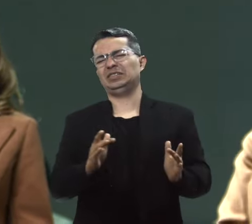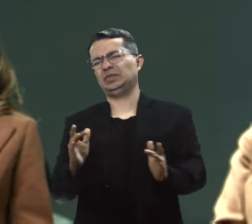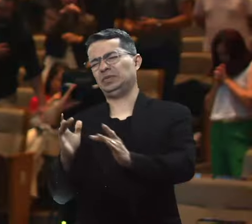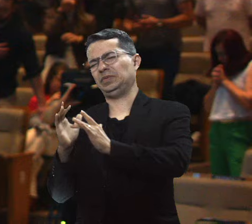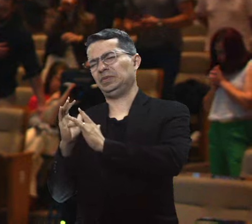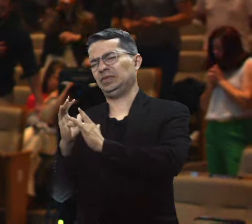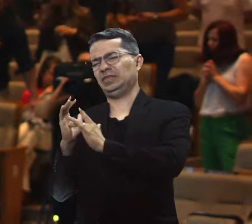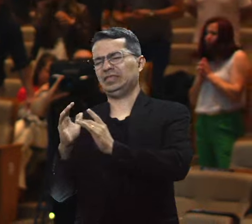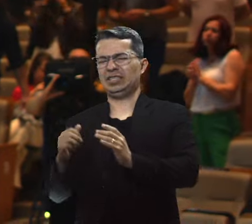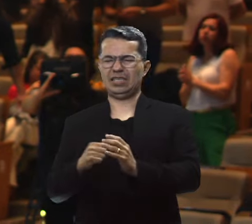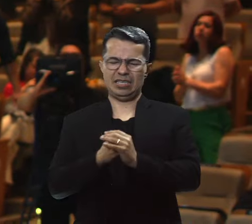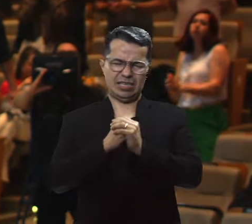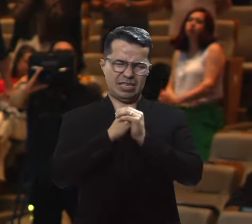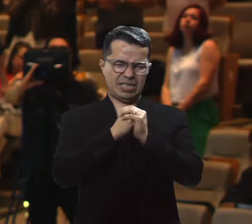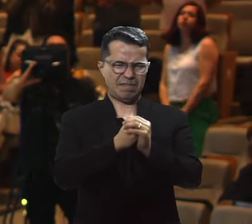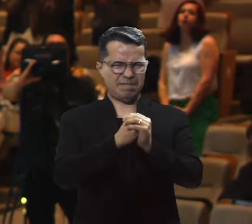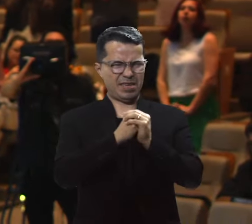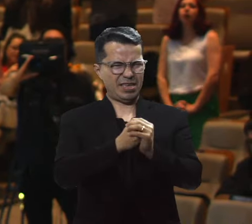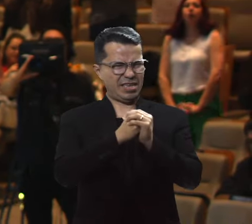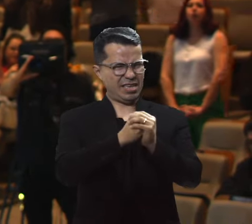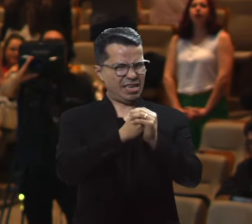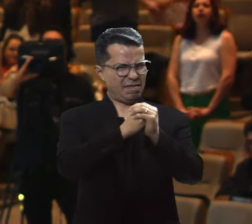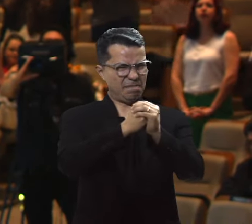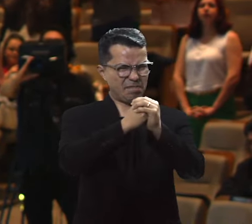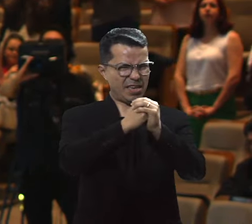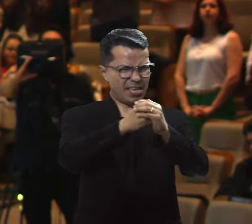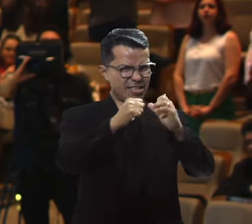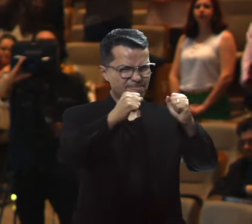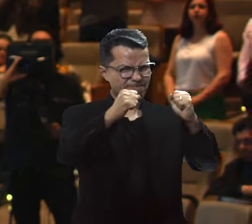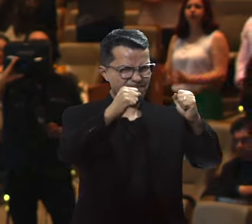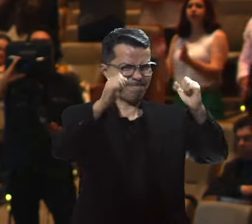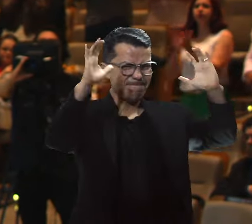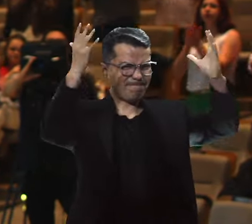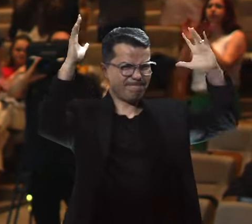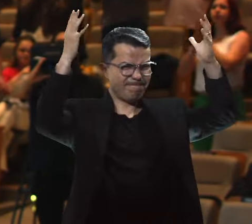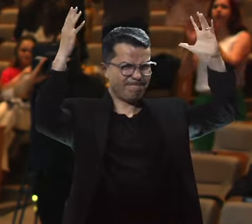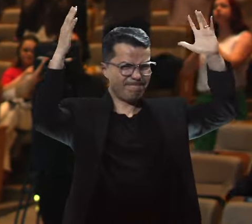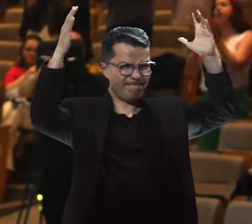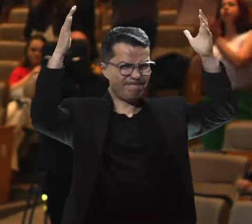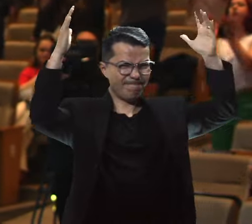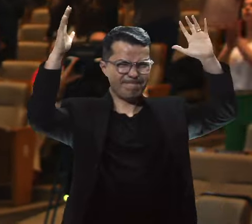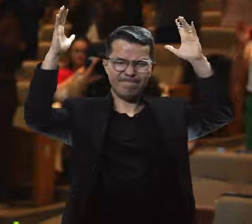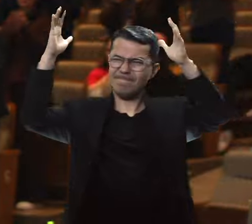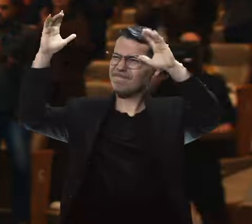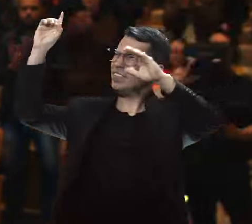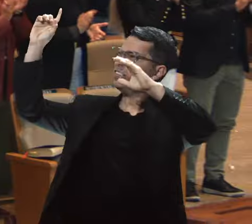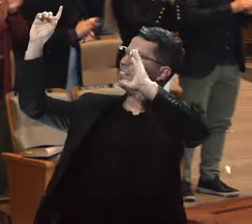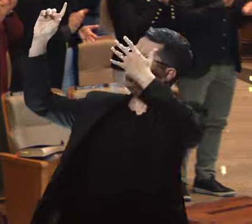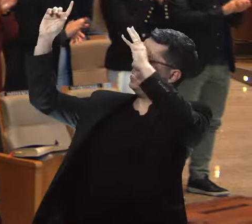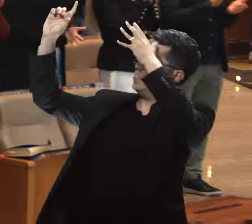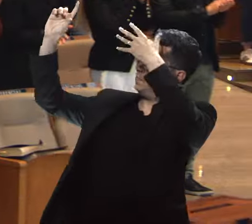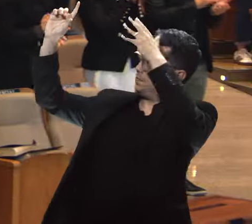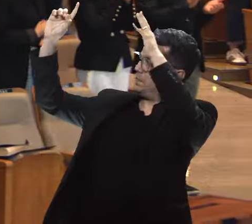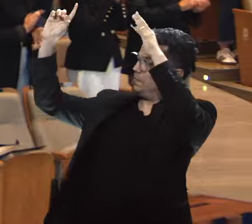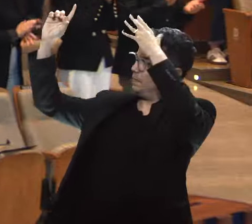Jesus. Amém, amém, amém. Você pode aplaudir ao Senhor.